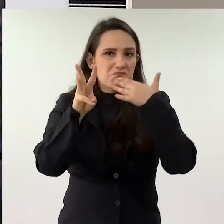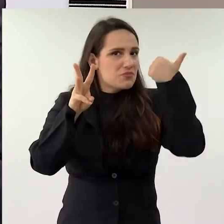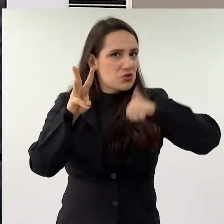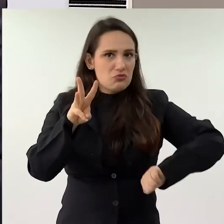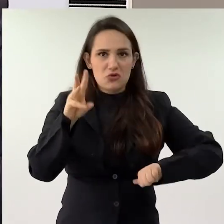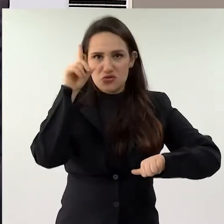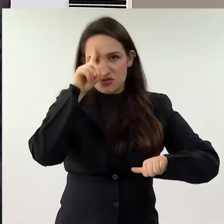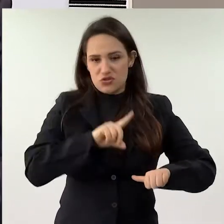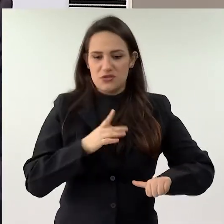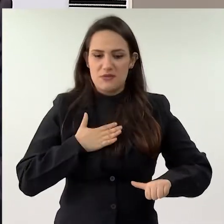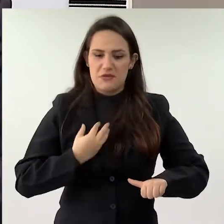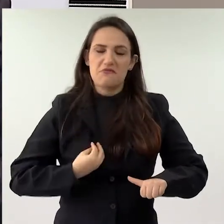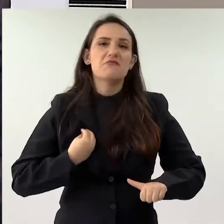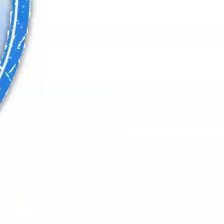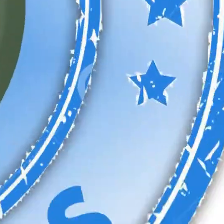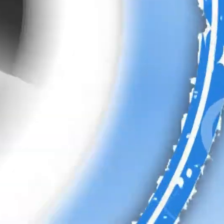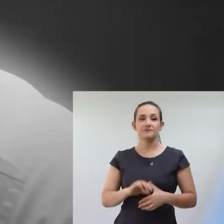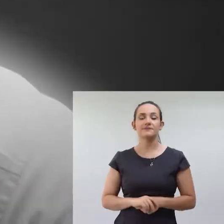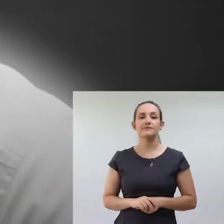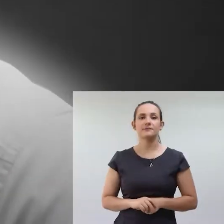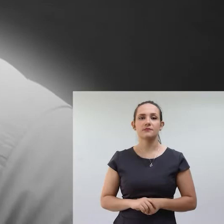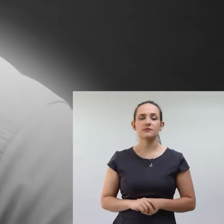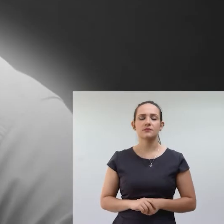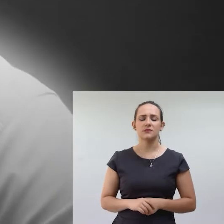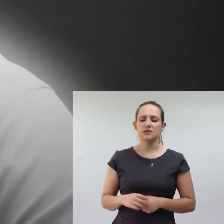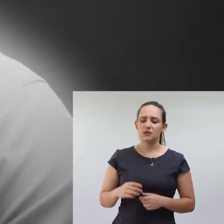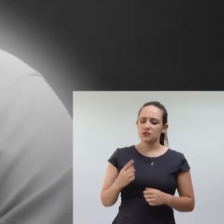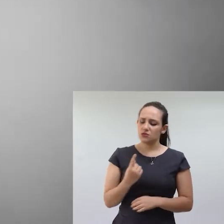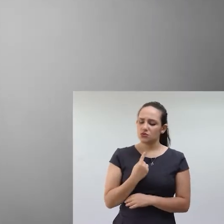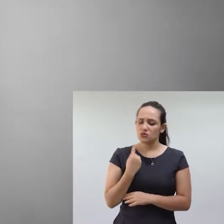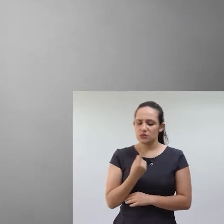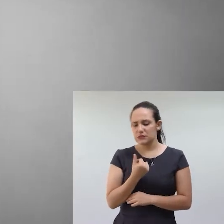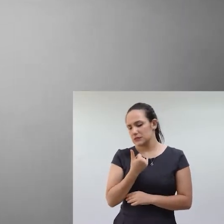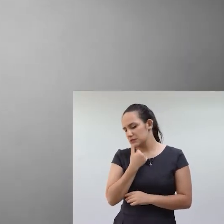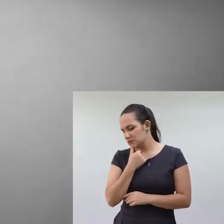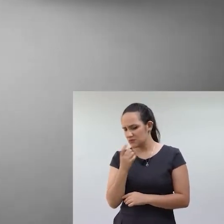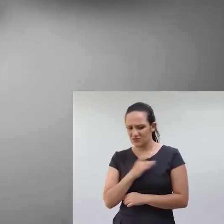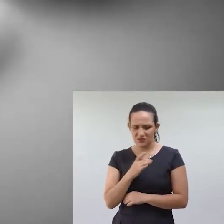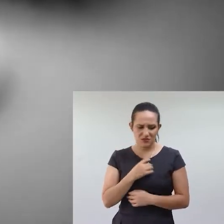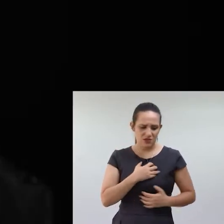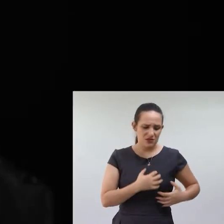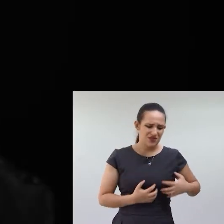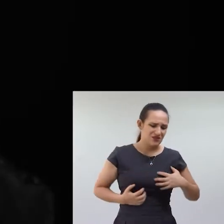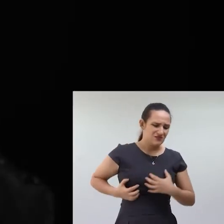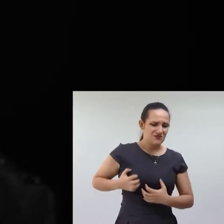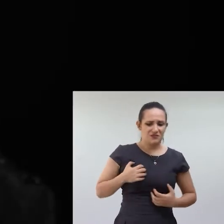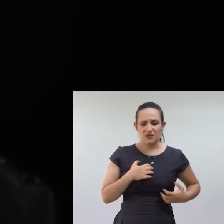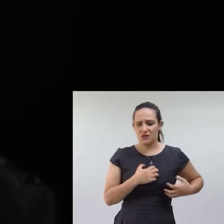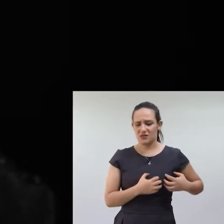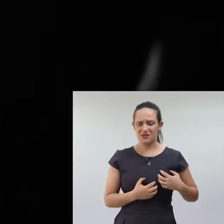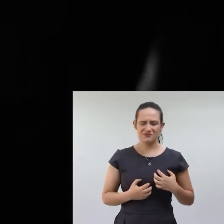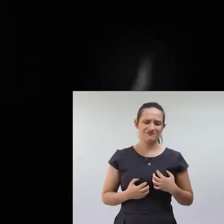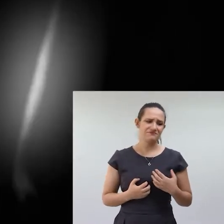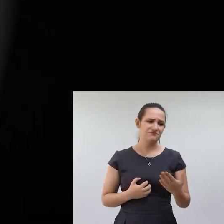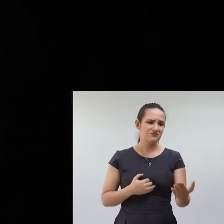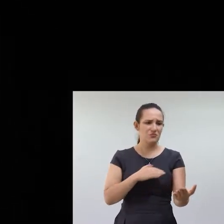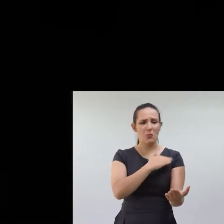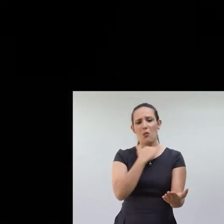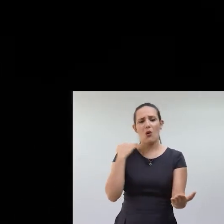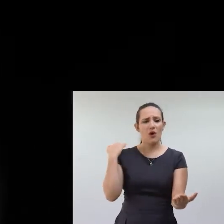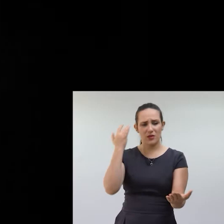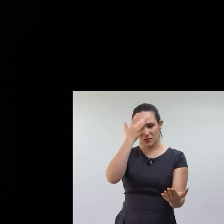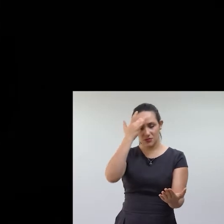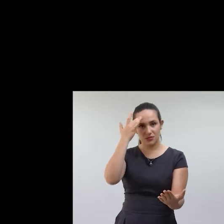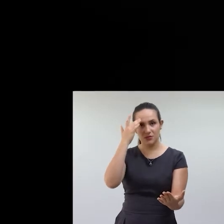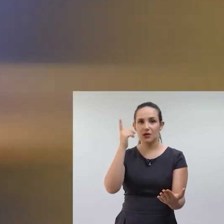eu vivi na minha vida. Solidão, tristeza, medo, incerteza, angústia, a dor